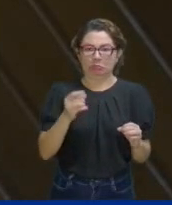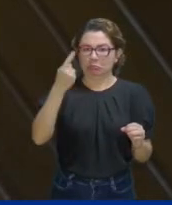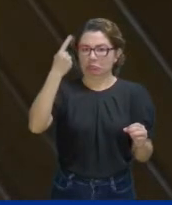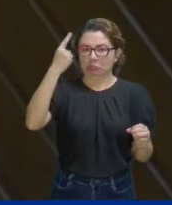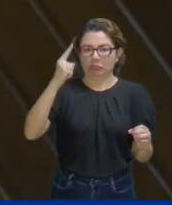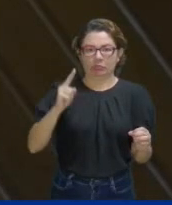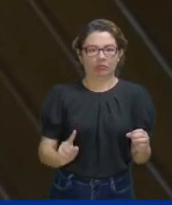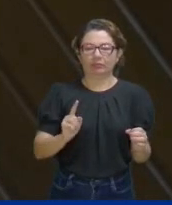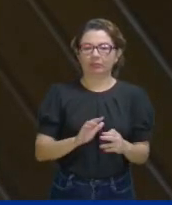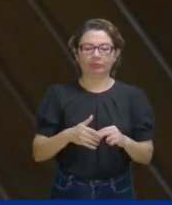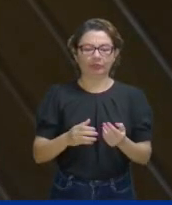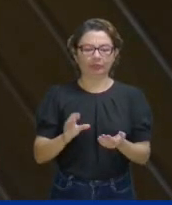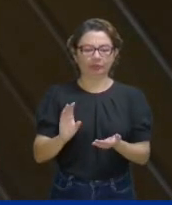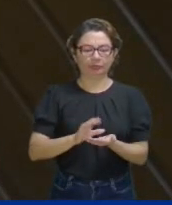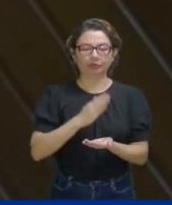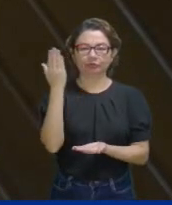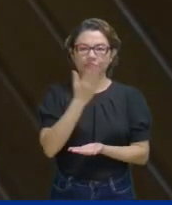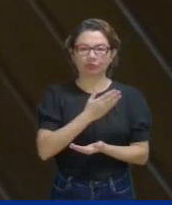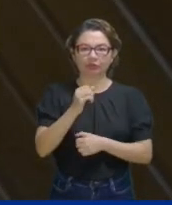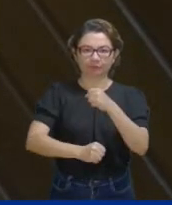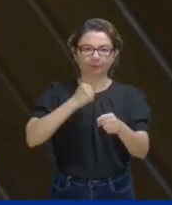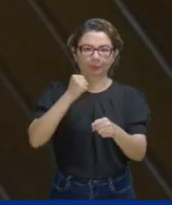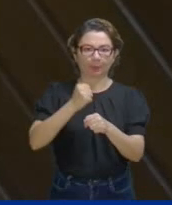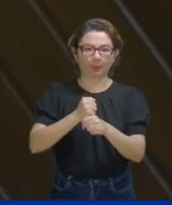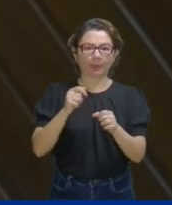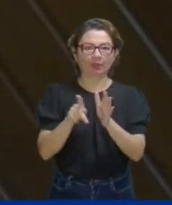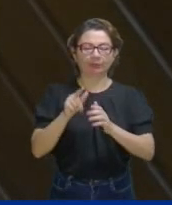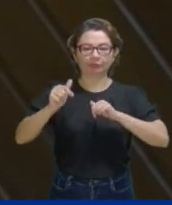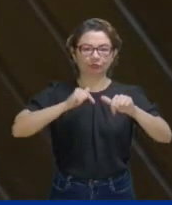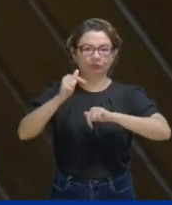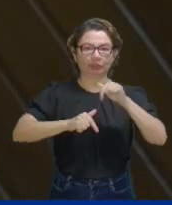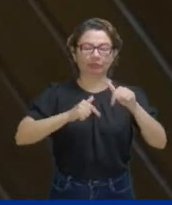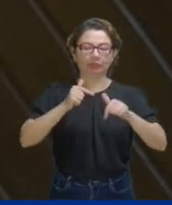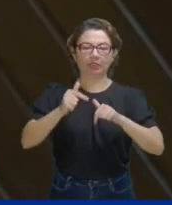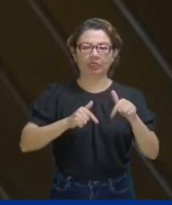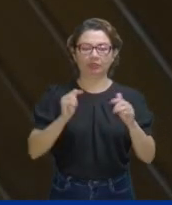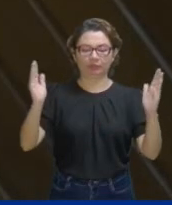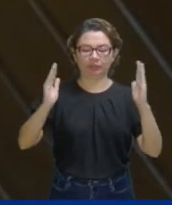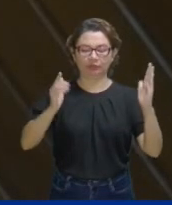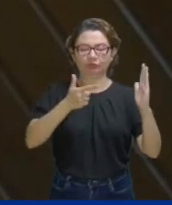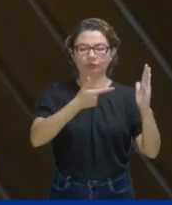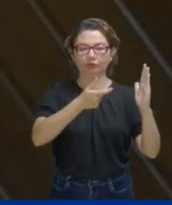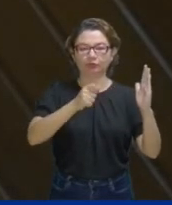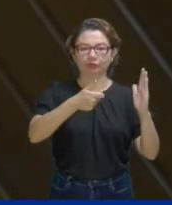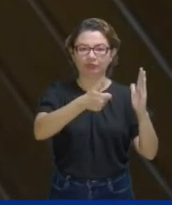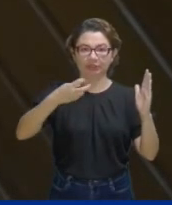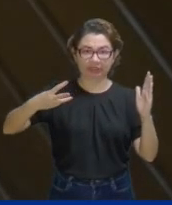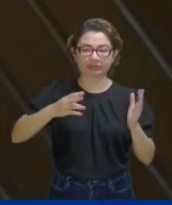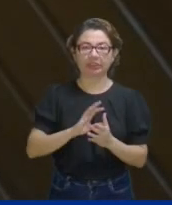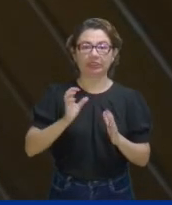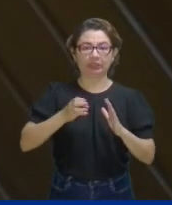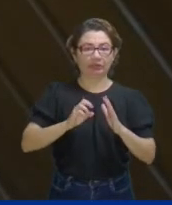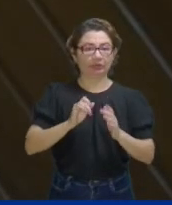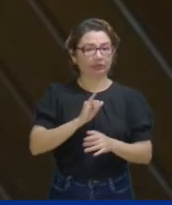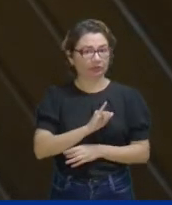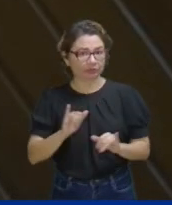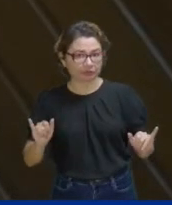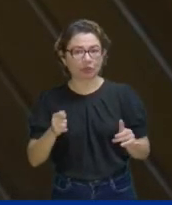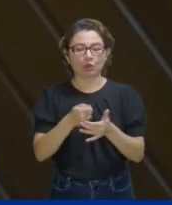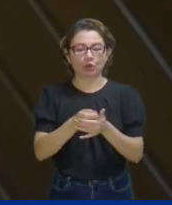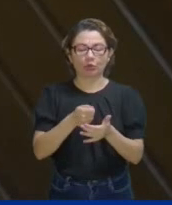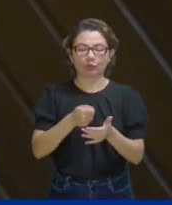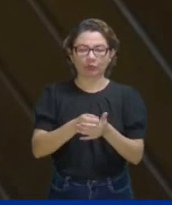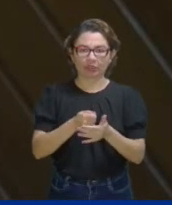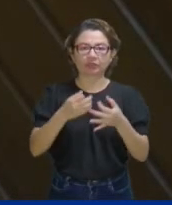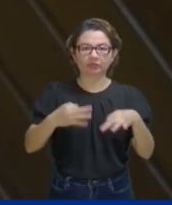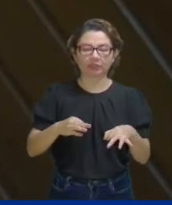0600-211-28.222. Origem Macapá RAP, relatora juíza Tina Souza. financeiro de 2013. O partido demonstrou o cumprimento da